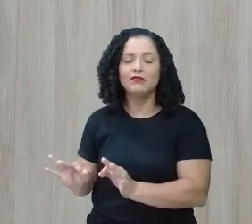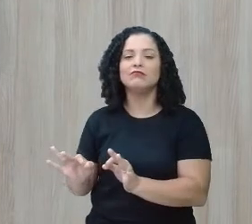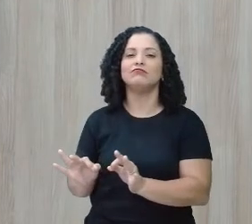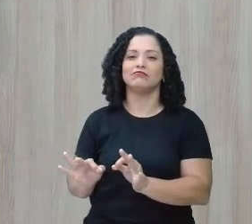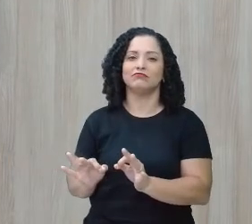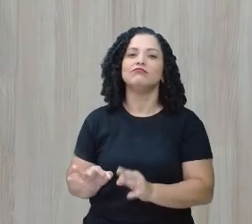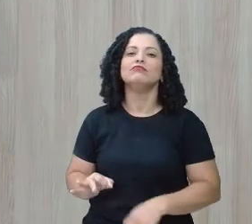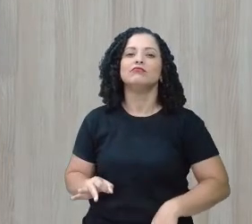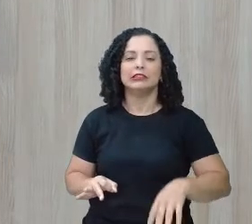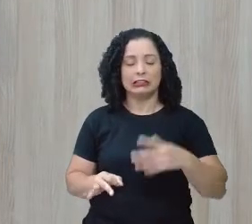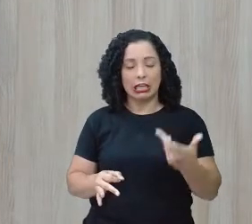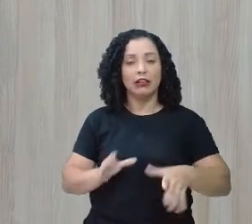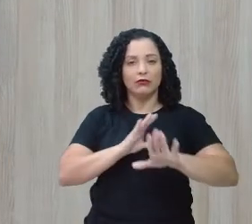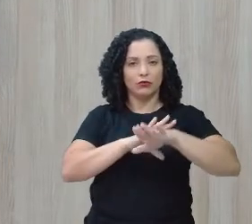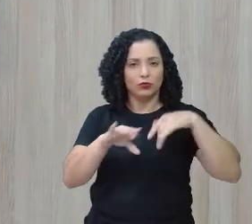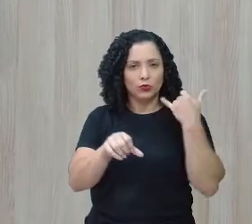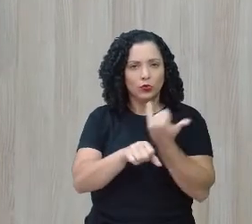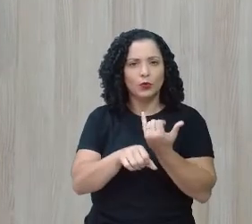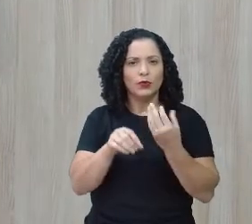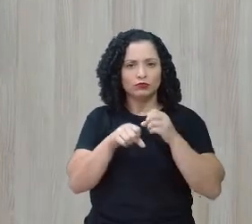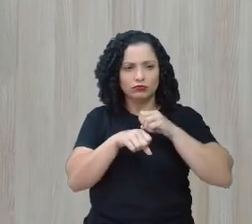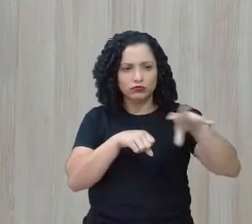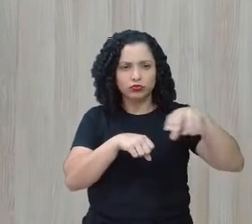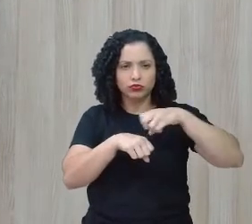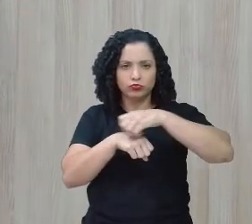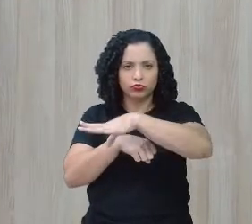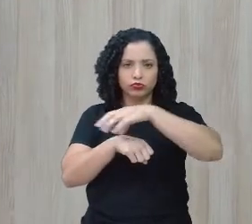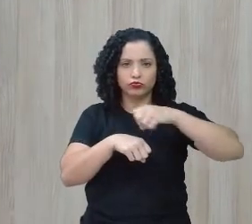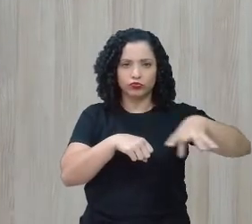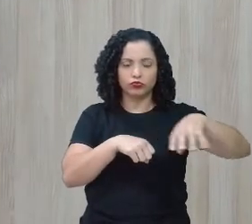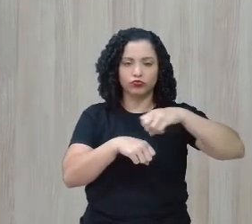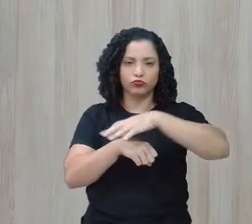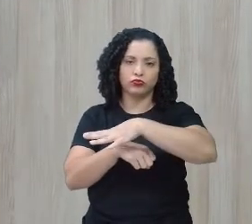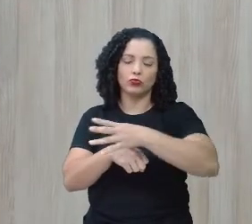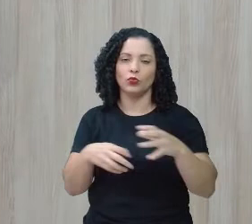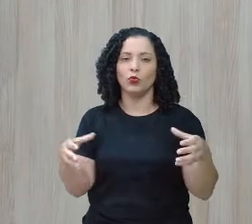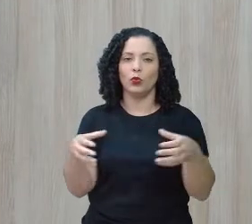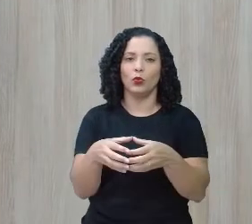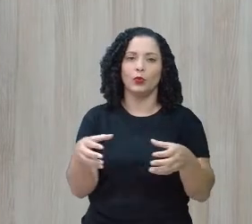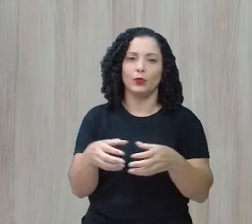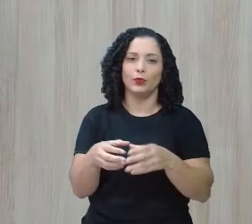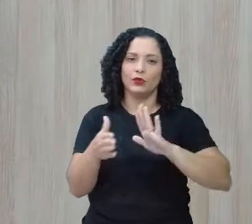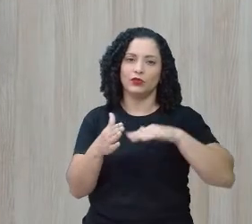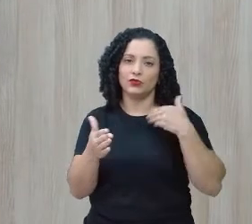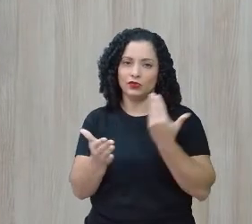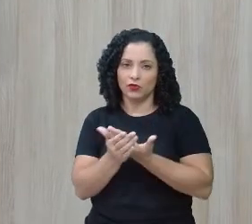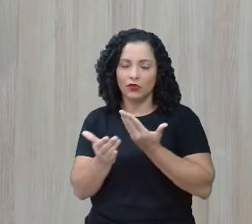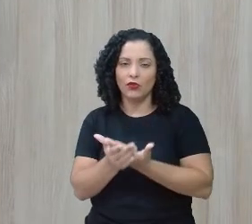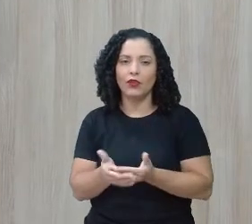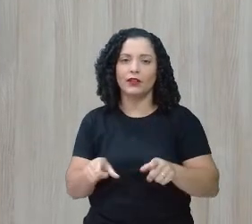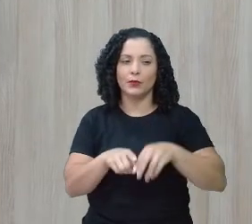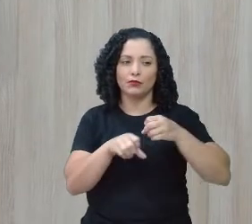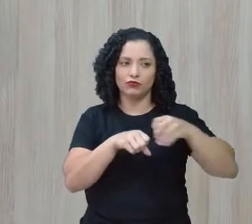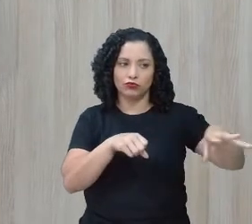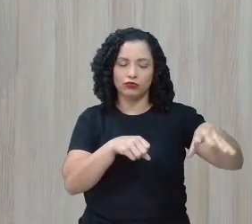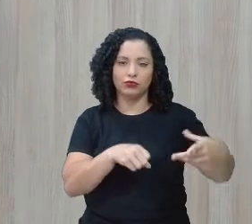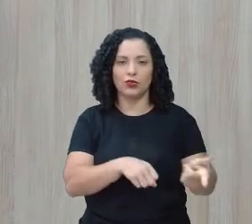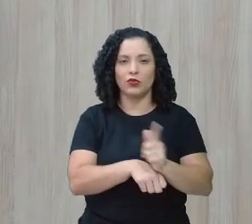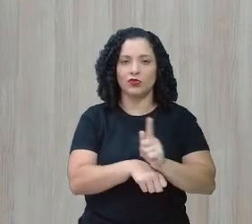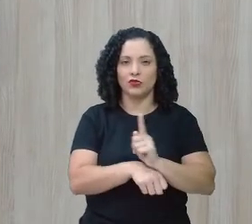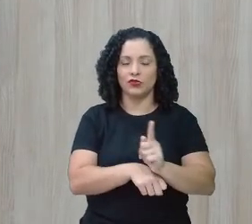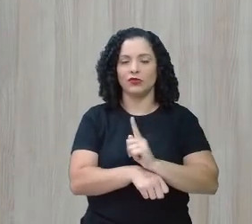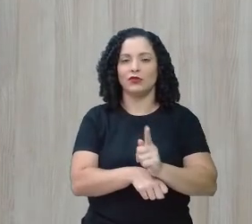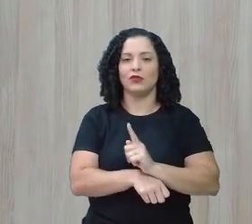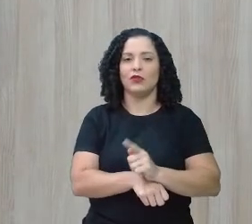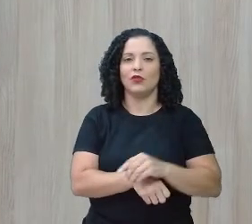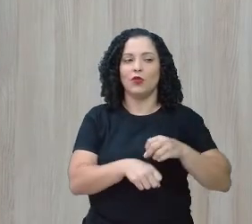canal, certo? Para o seu amigo, mande lá no grupo da escola, mande para os gestores, para que eles também possam compartilhar